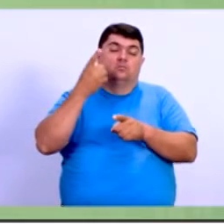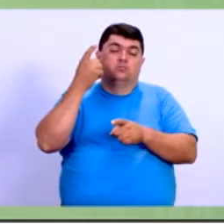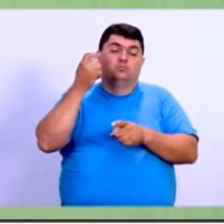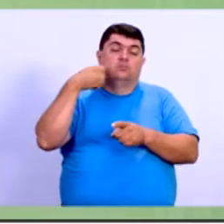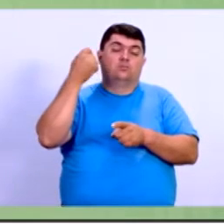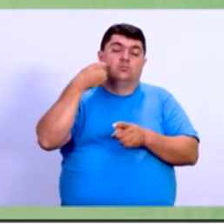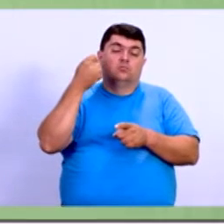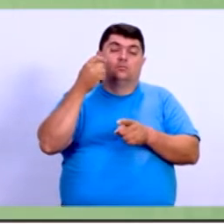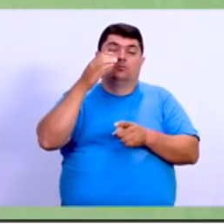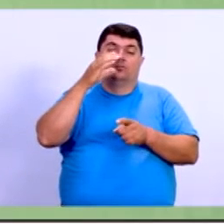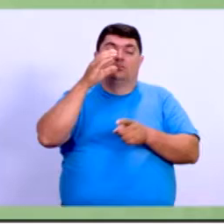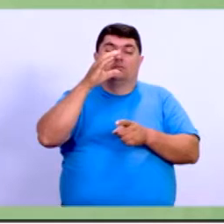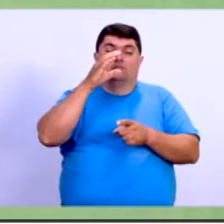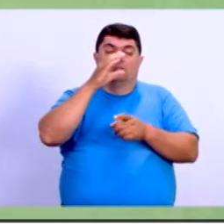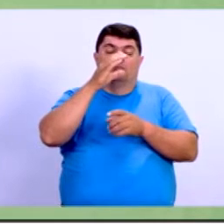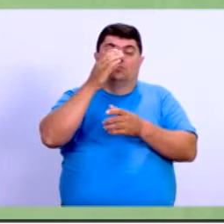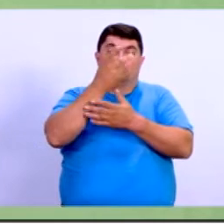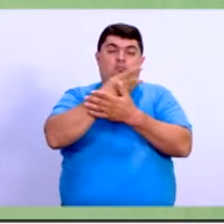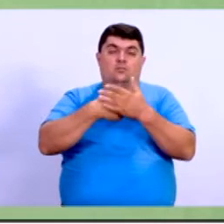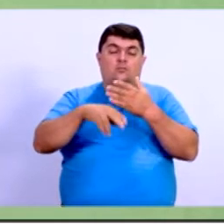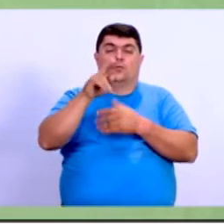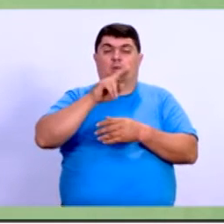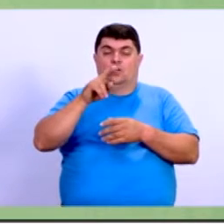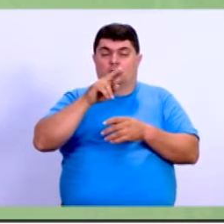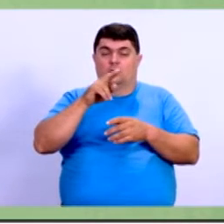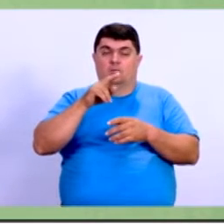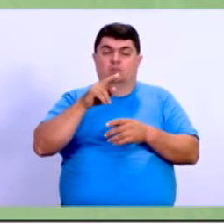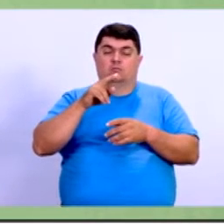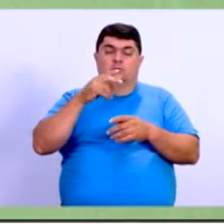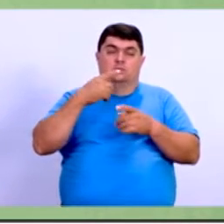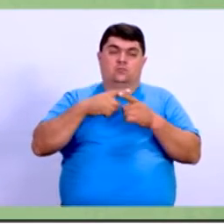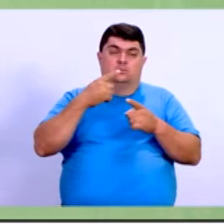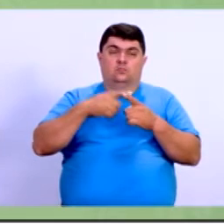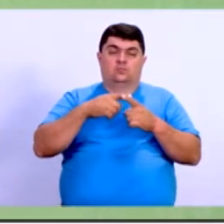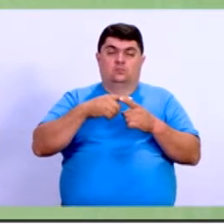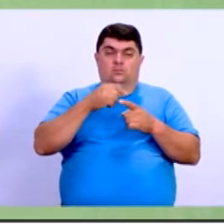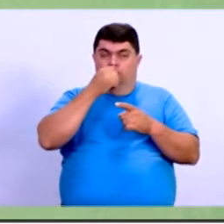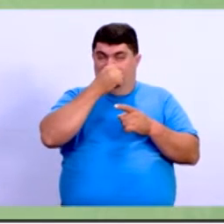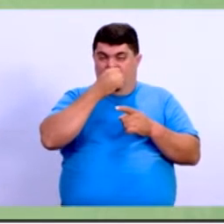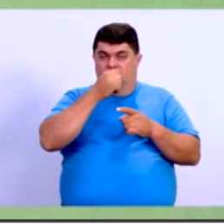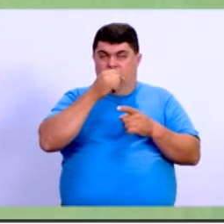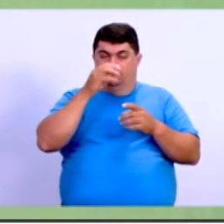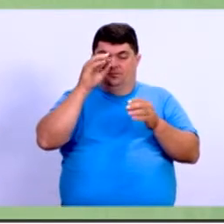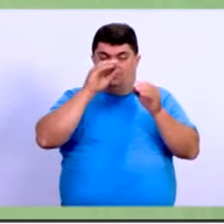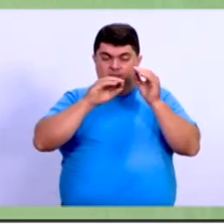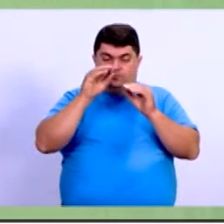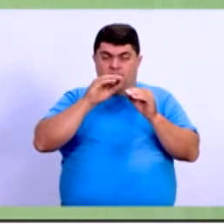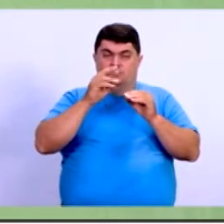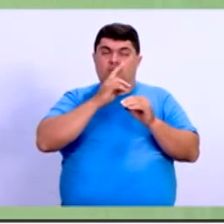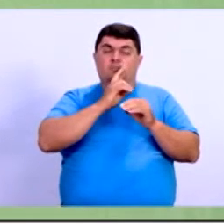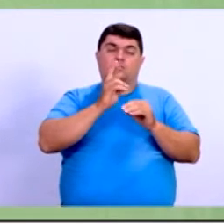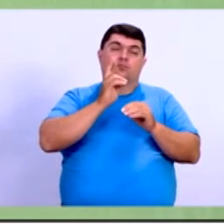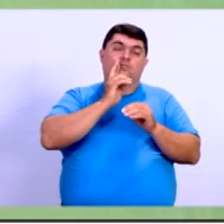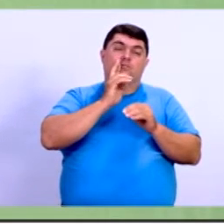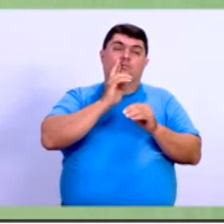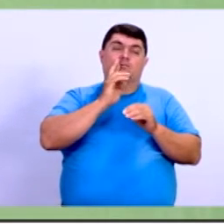uso. Aqui nós temos um caso de uso onde eu coloquei de um restaurante, onde eu